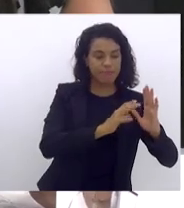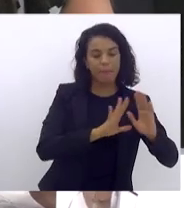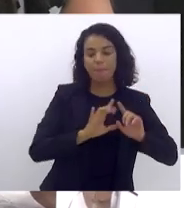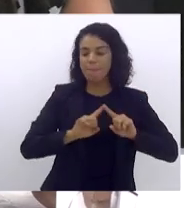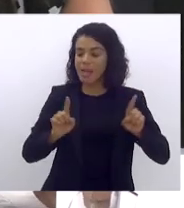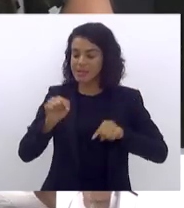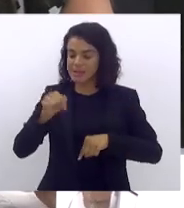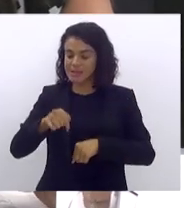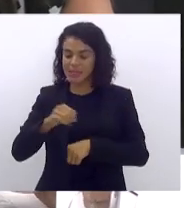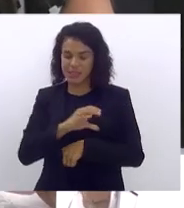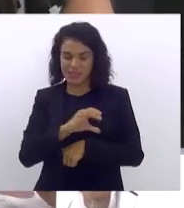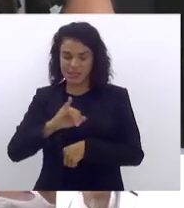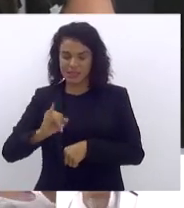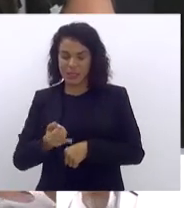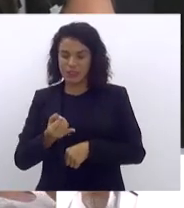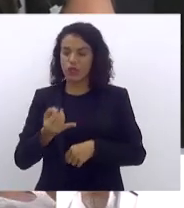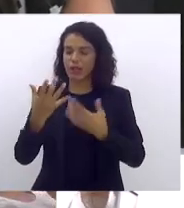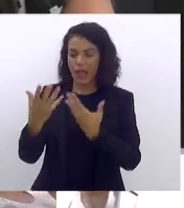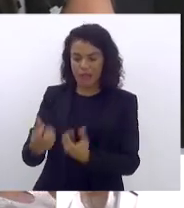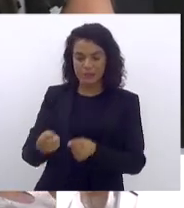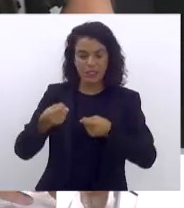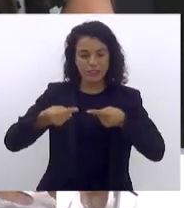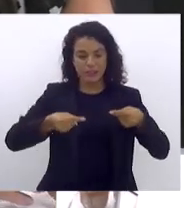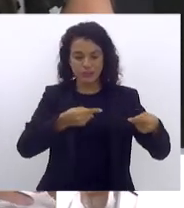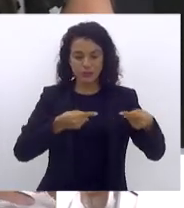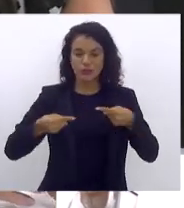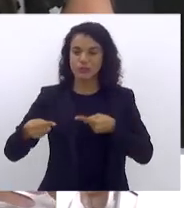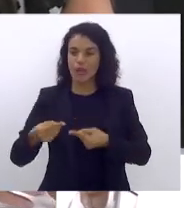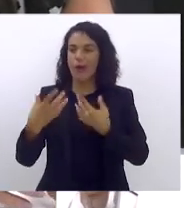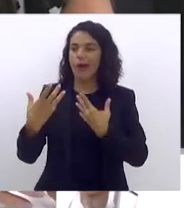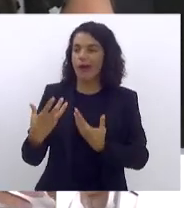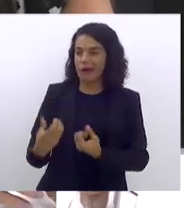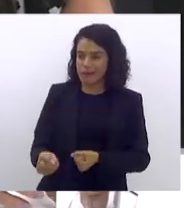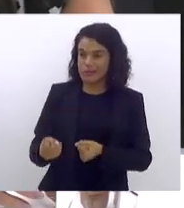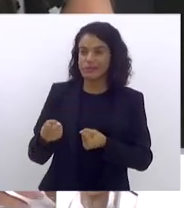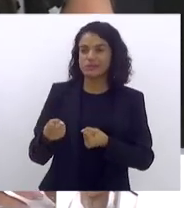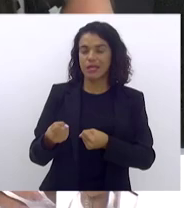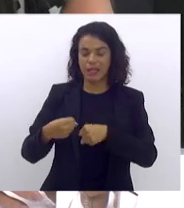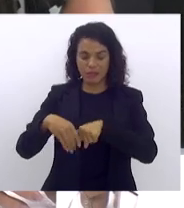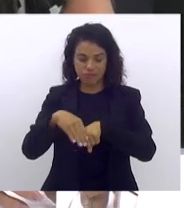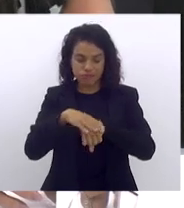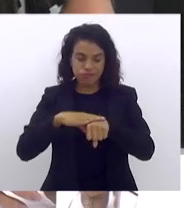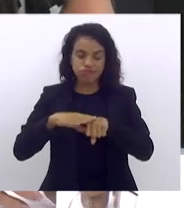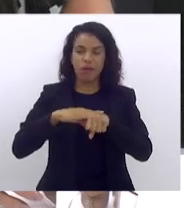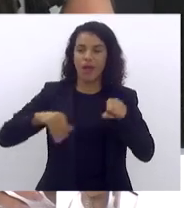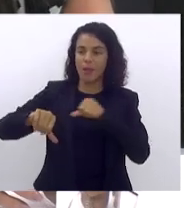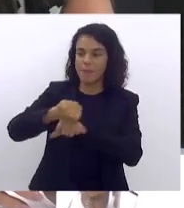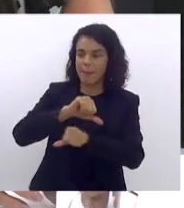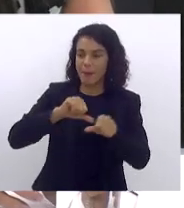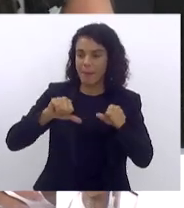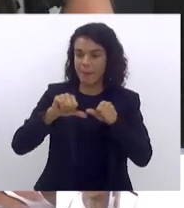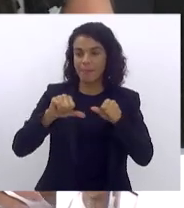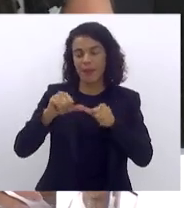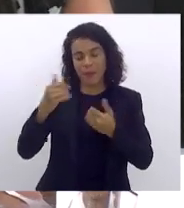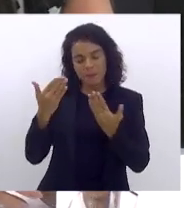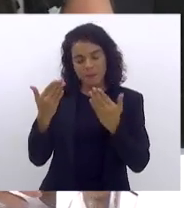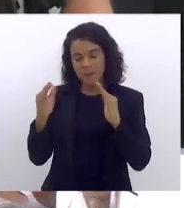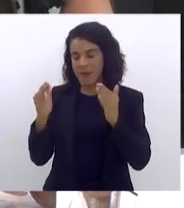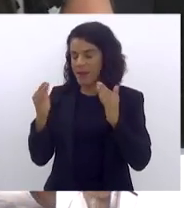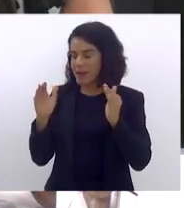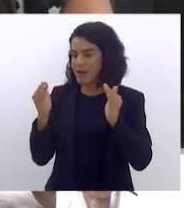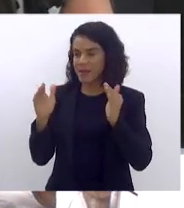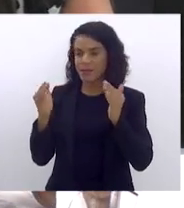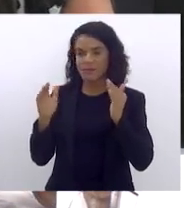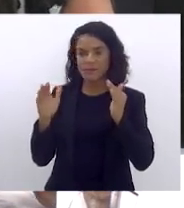espaço para todo tipo de discussão, para qualquer tipo de convergência. Então, eu quero parabenizá-lo, inclusive,